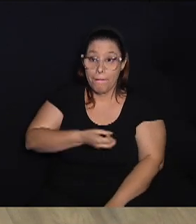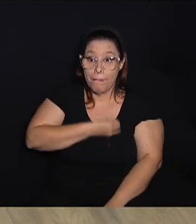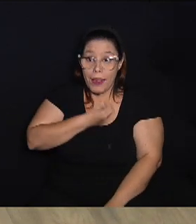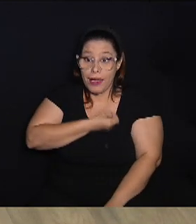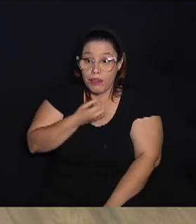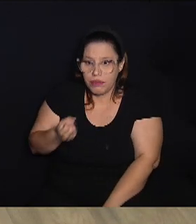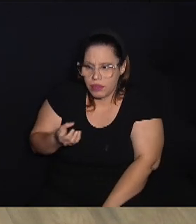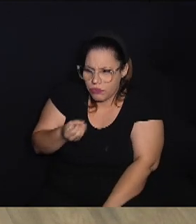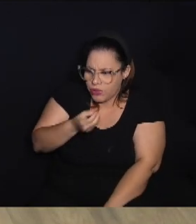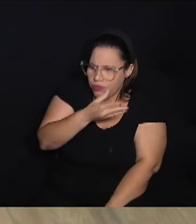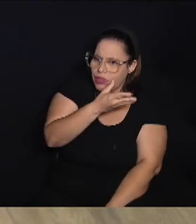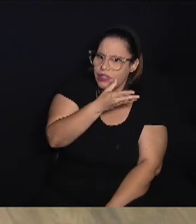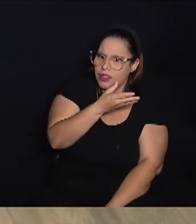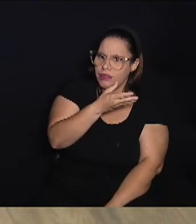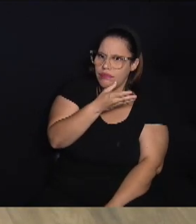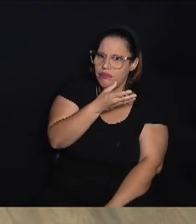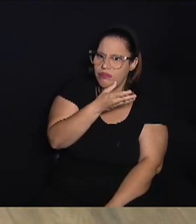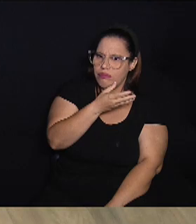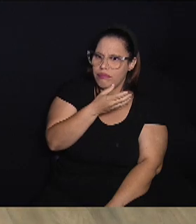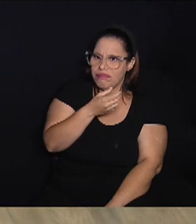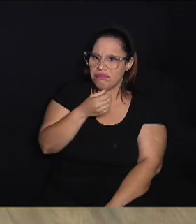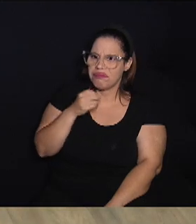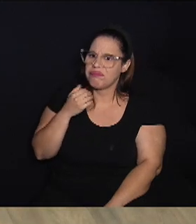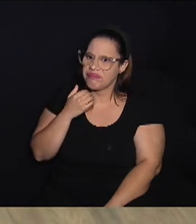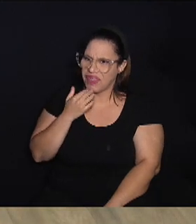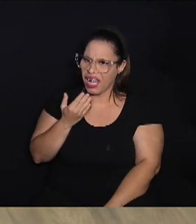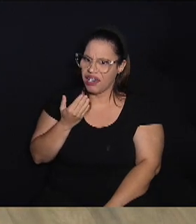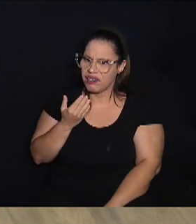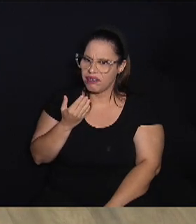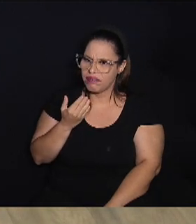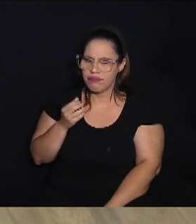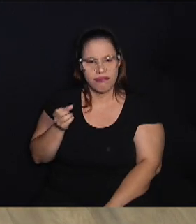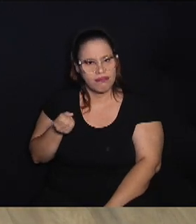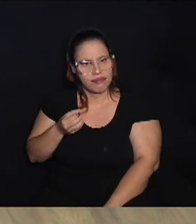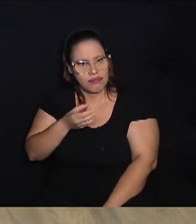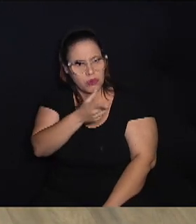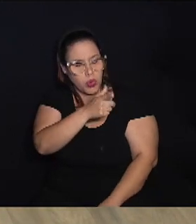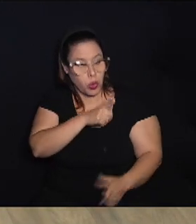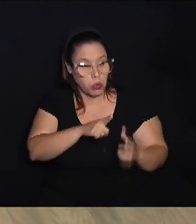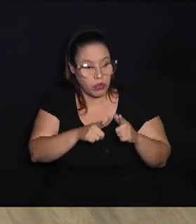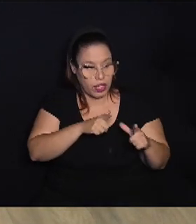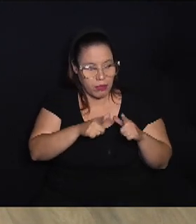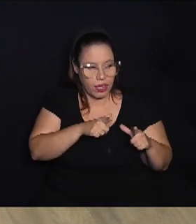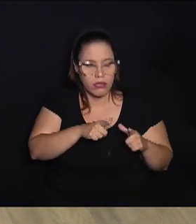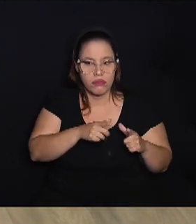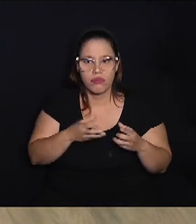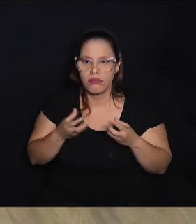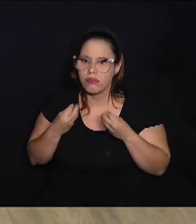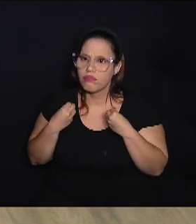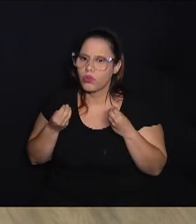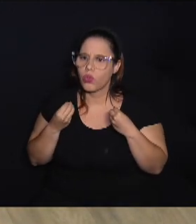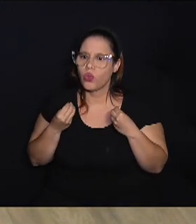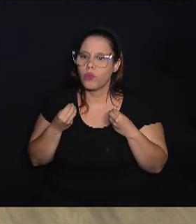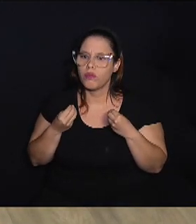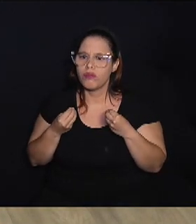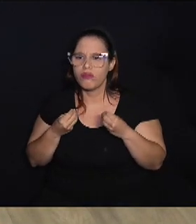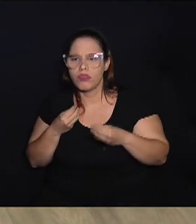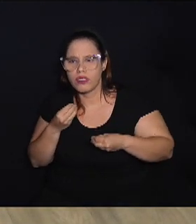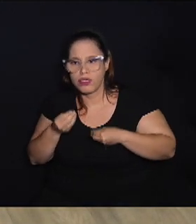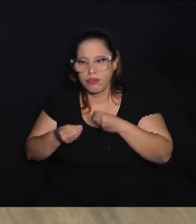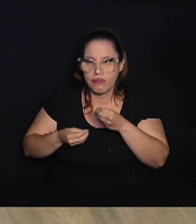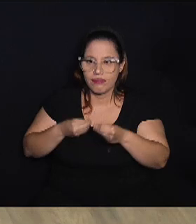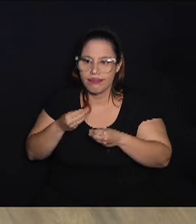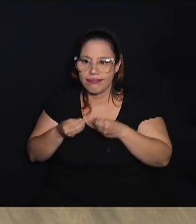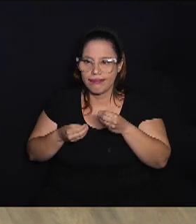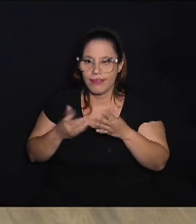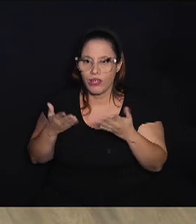que dá para viver de viagem? Será que dá para ficar viajando? Será que dá para fazer disso um negócio? Como é toda essa logística? É hoje que